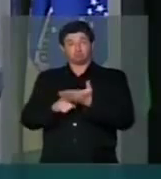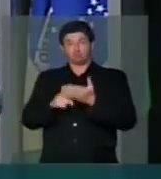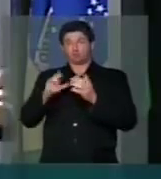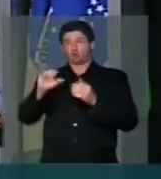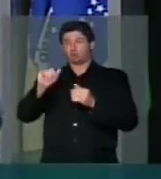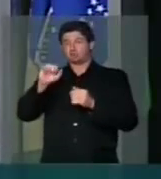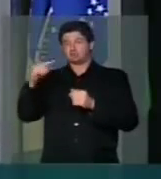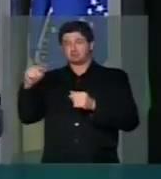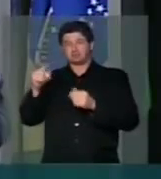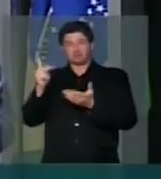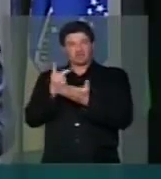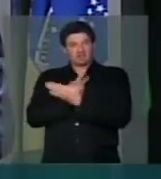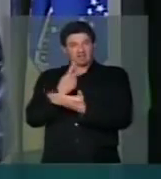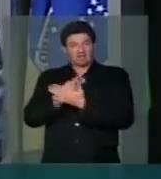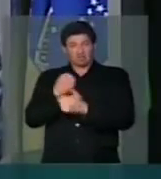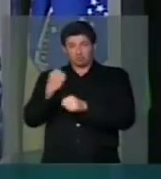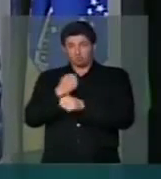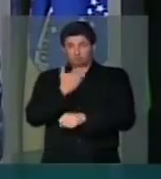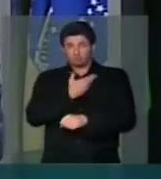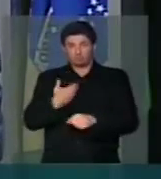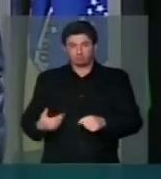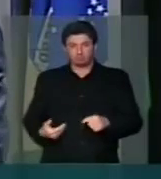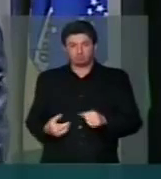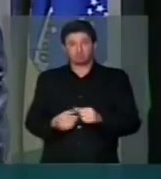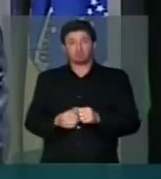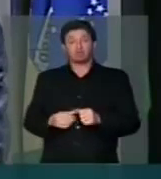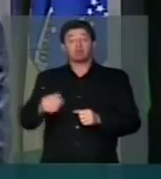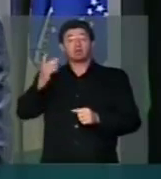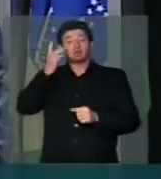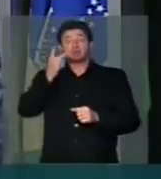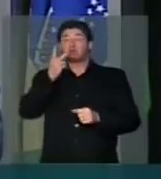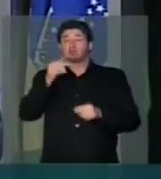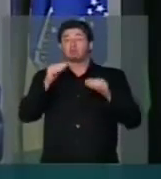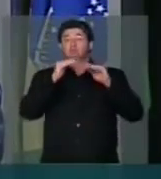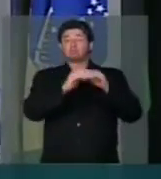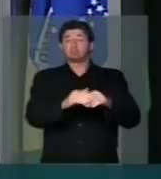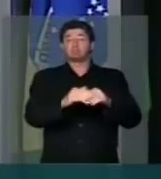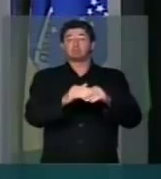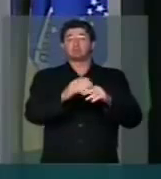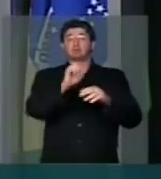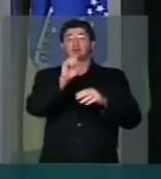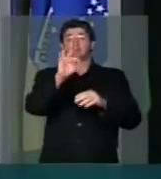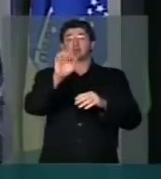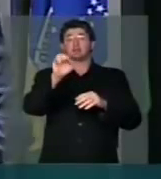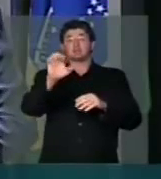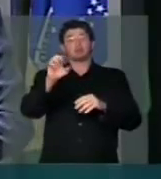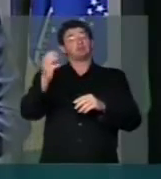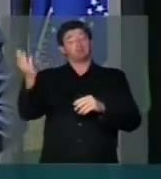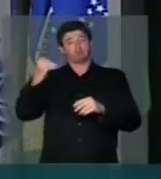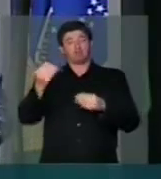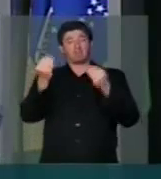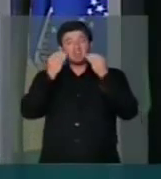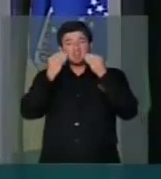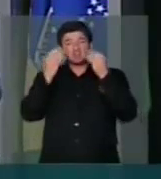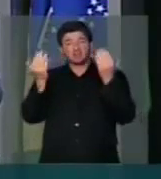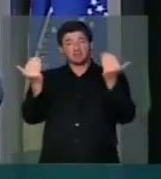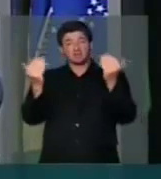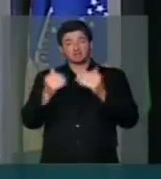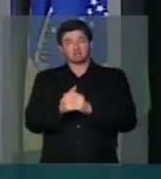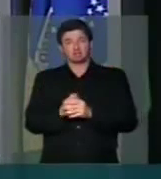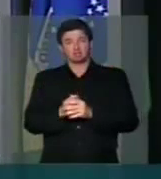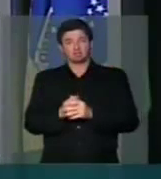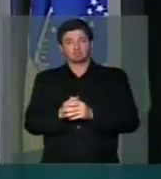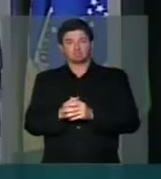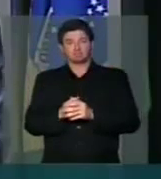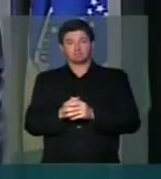comissão criminosa de obras públicas. Ela diz ao Tribunal Superior Eleitoral, venha tentar. A presidente da